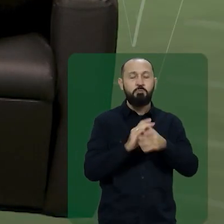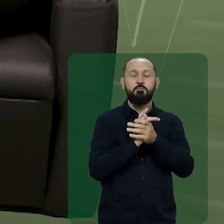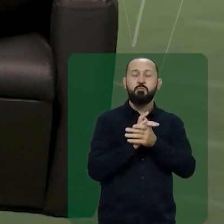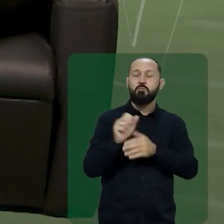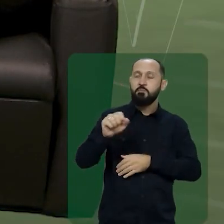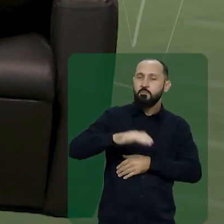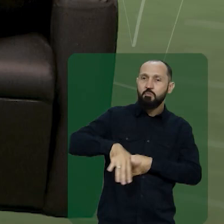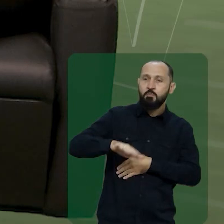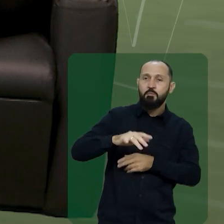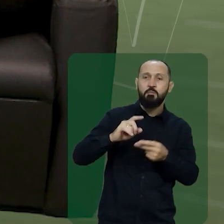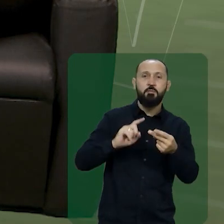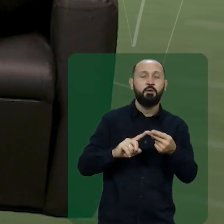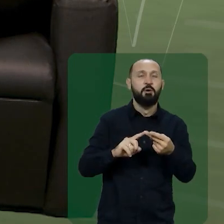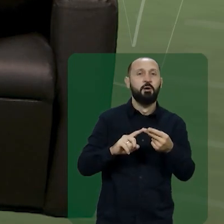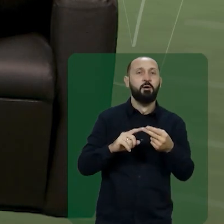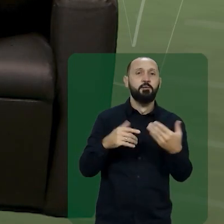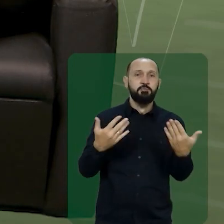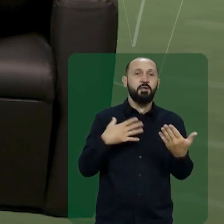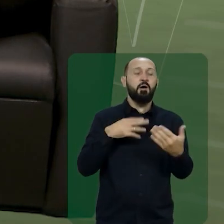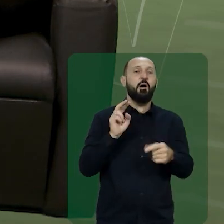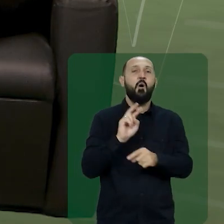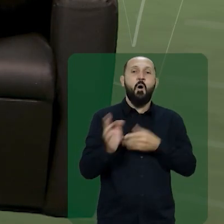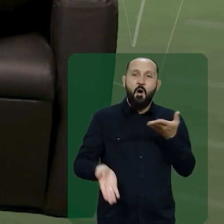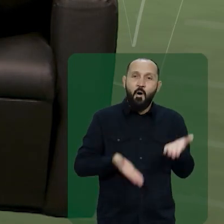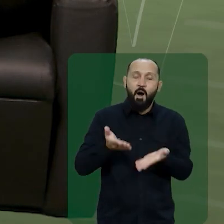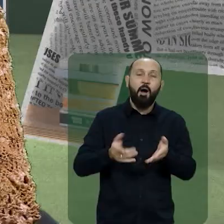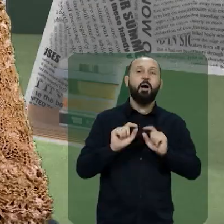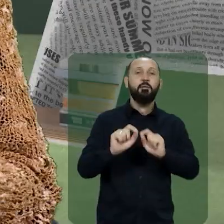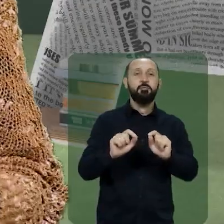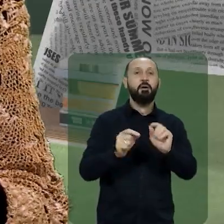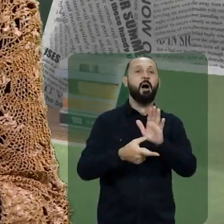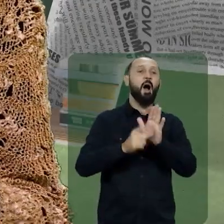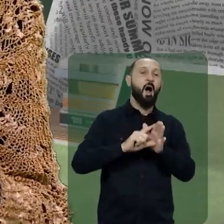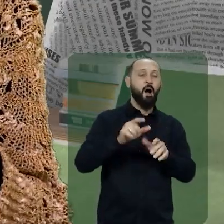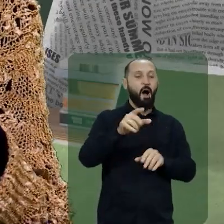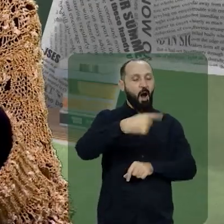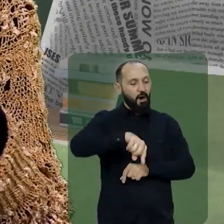assistência. Então, os cuidados paliativos, que seria?